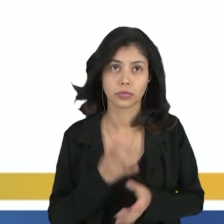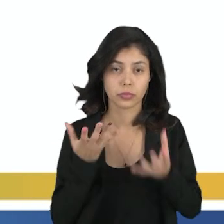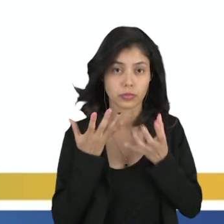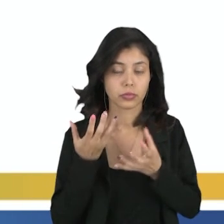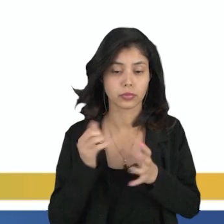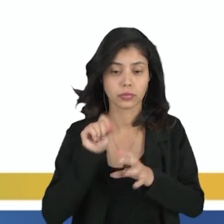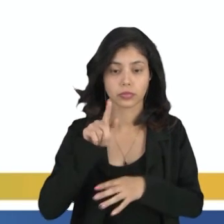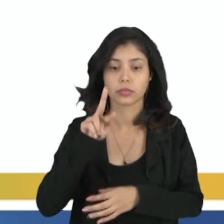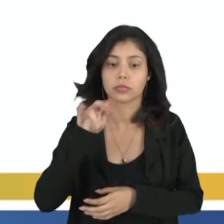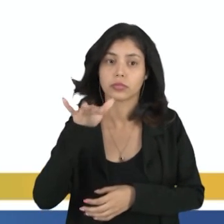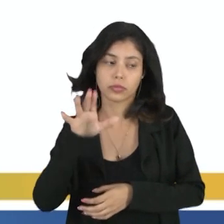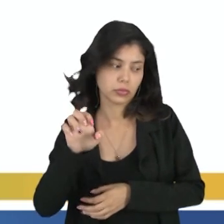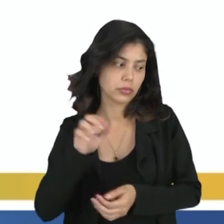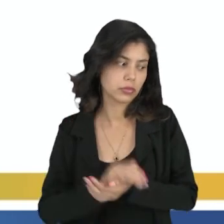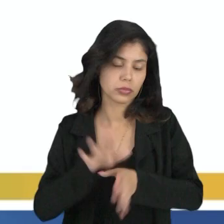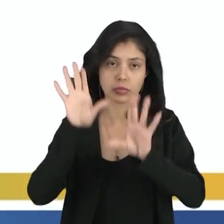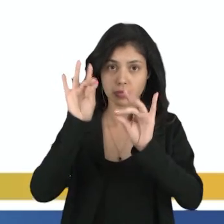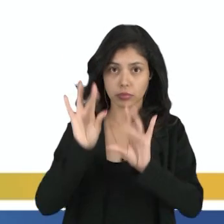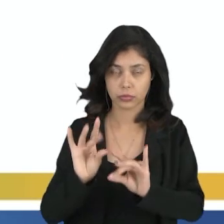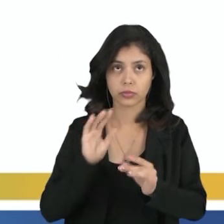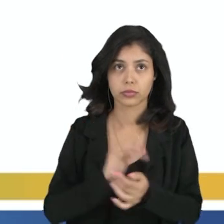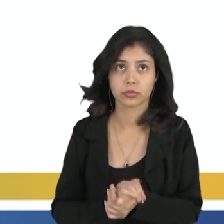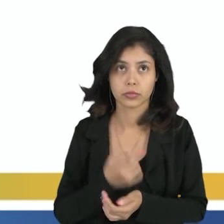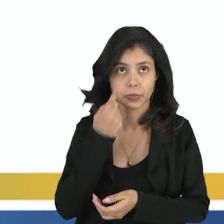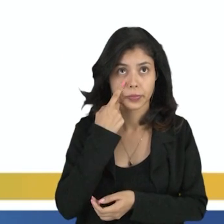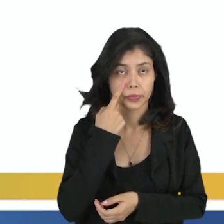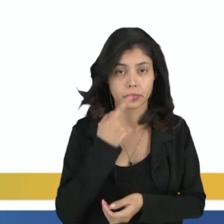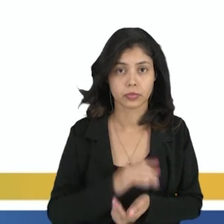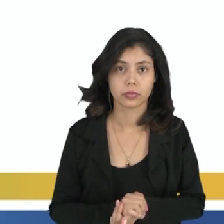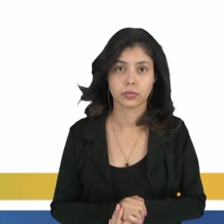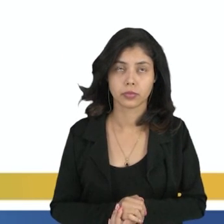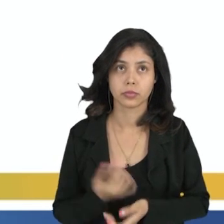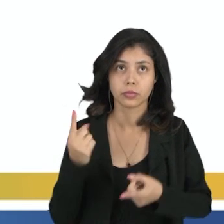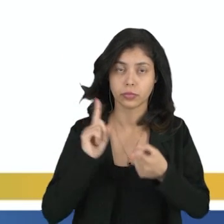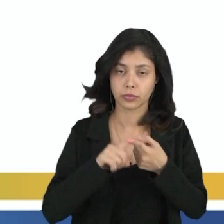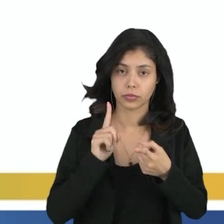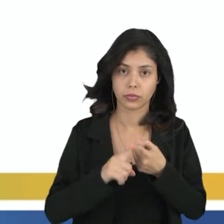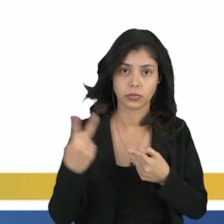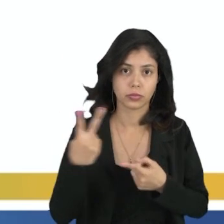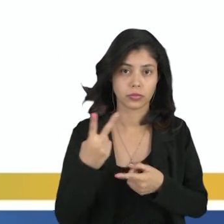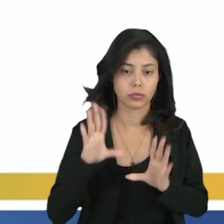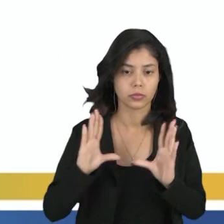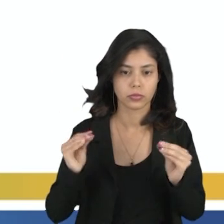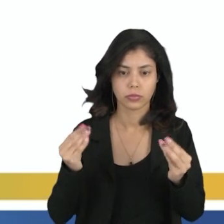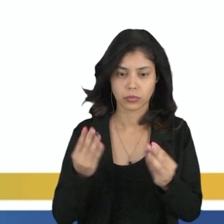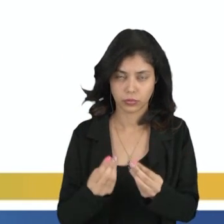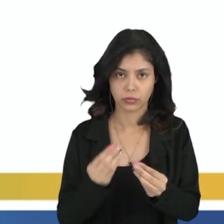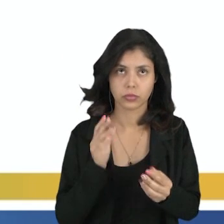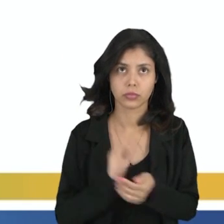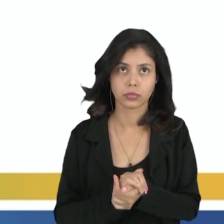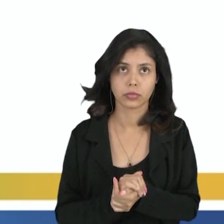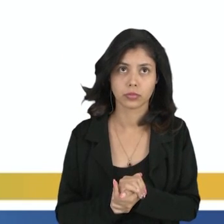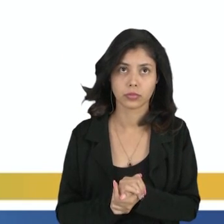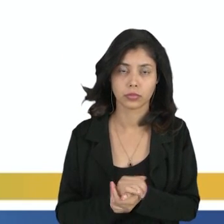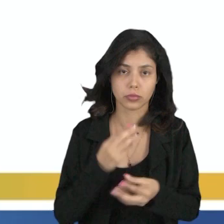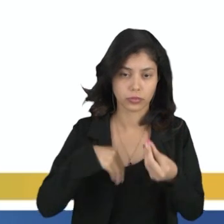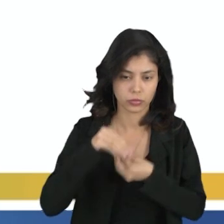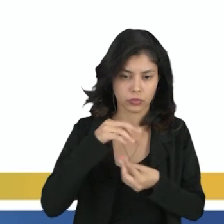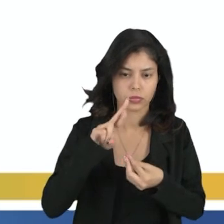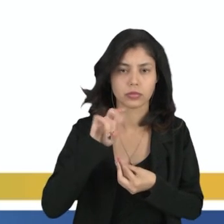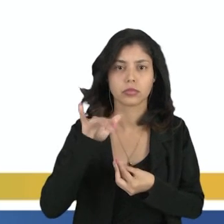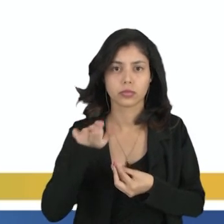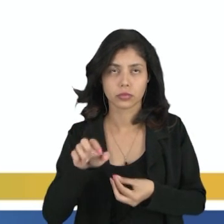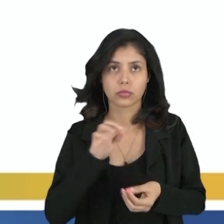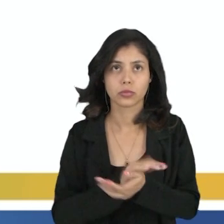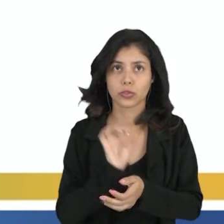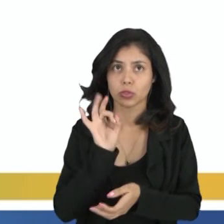gente classifique cada uma delas. Então, vamos observar aqui, ó. A primeira tem 2 substâncias lado dos reagentes,